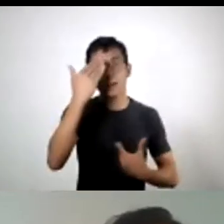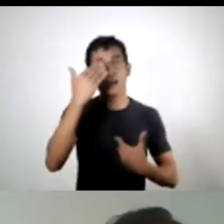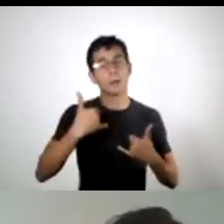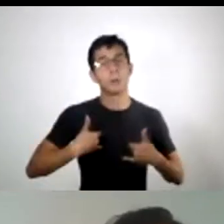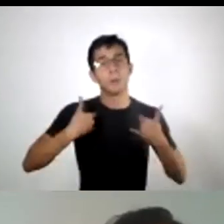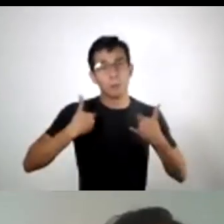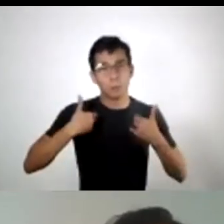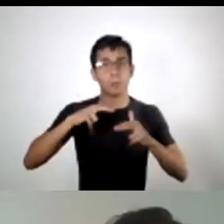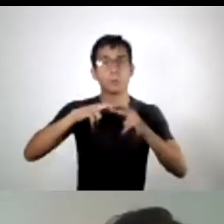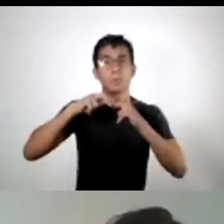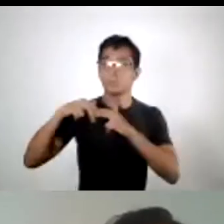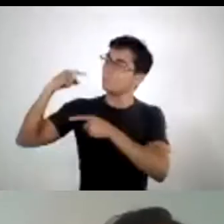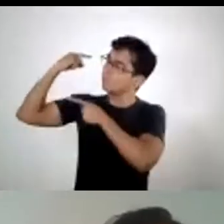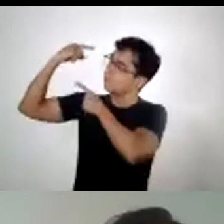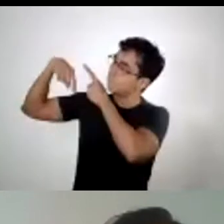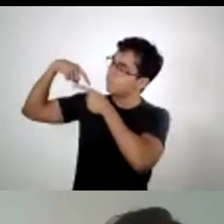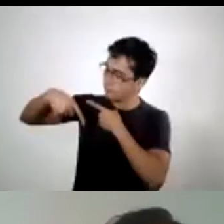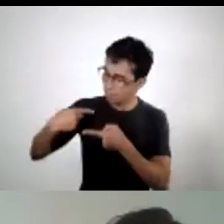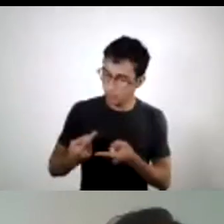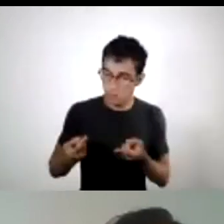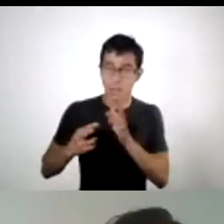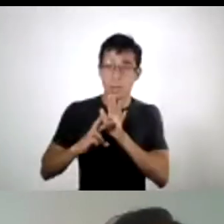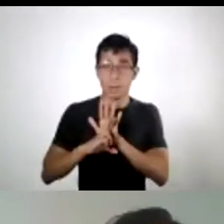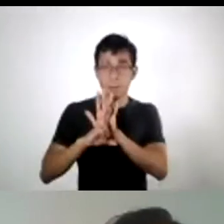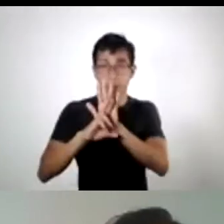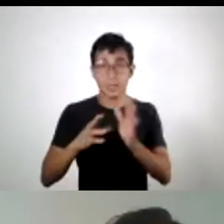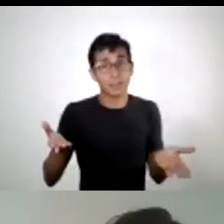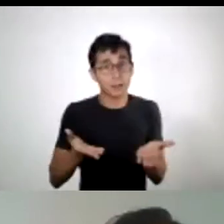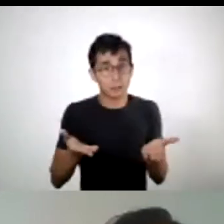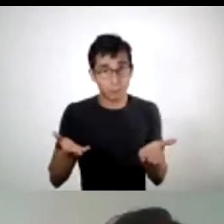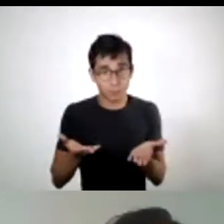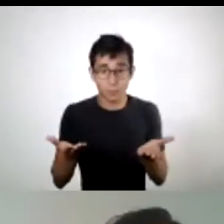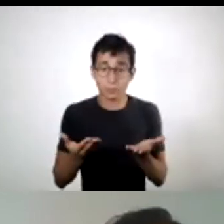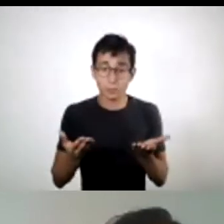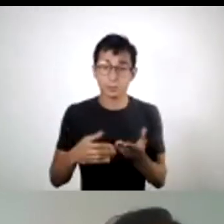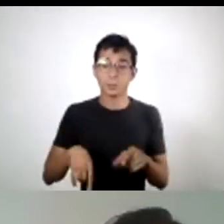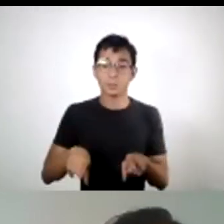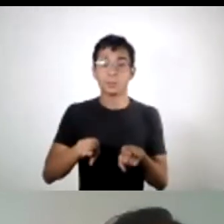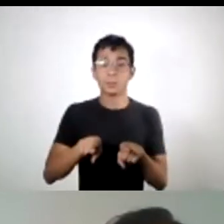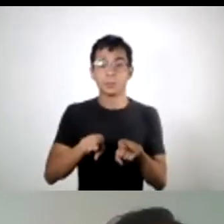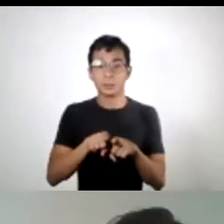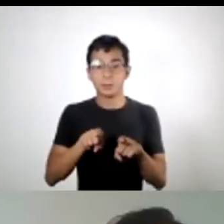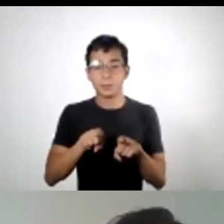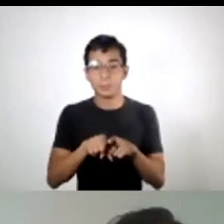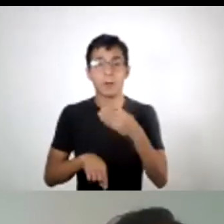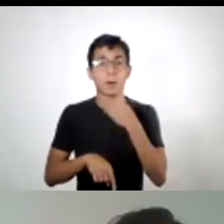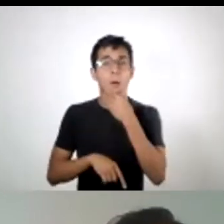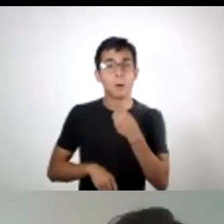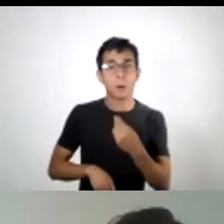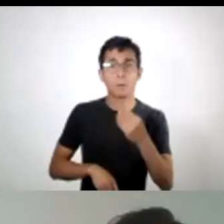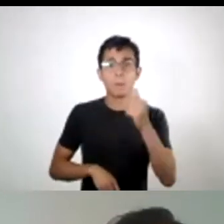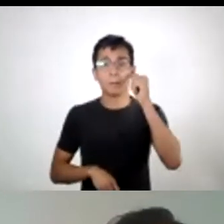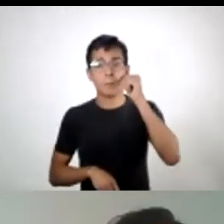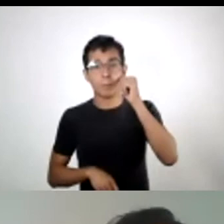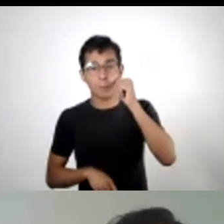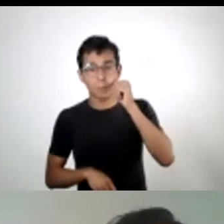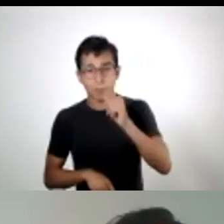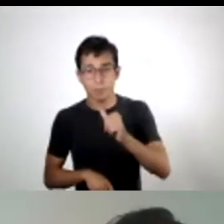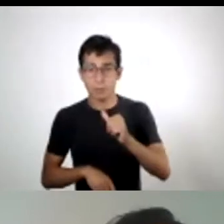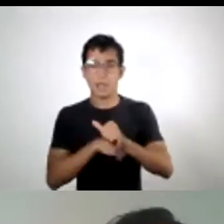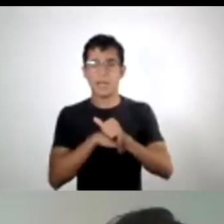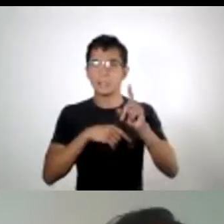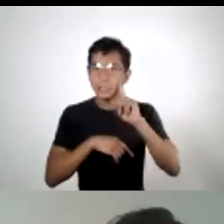a gente está falando também dessa questão da ancestralidade, a gente está falando dos homens e das mulheres que vão para a roça todo dia,